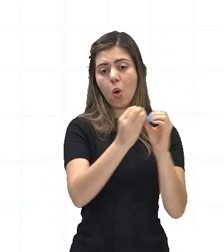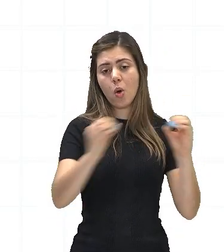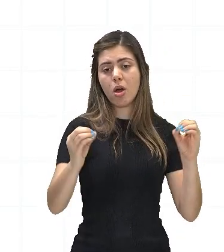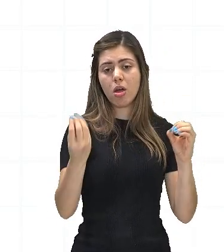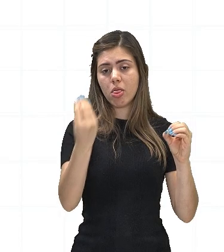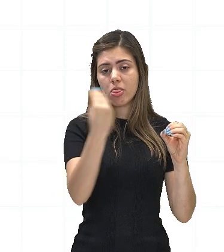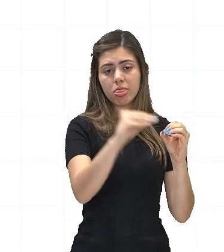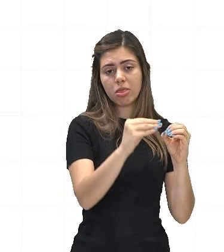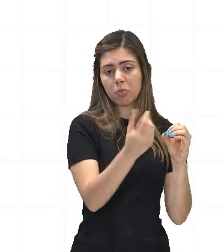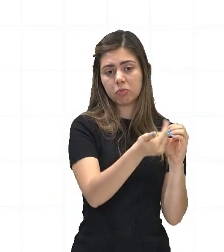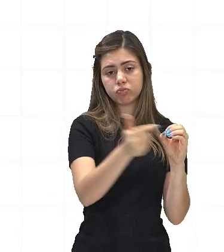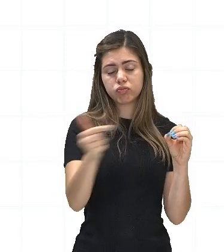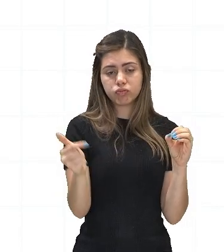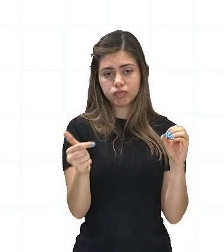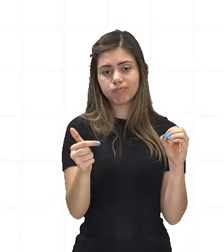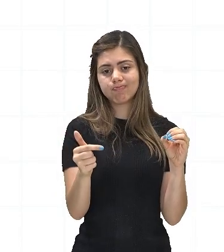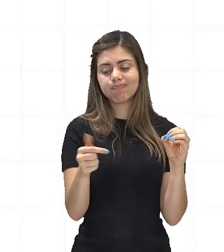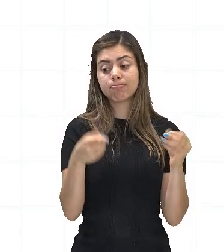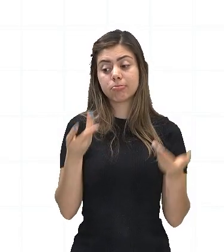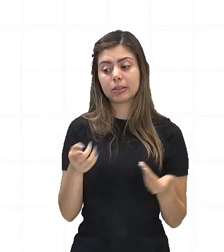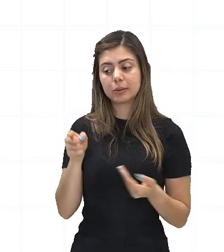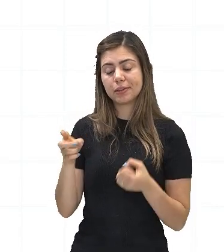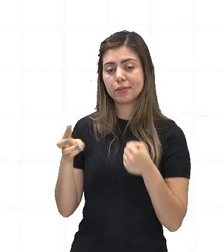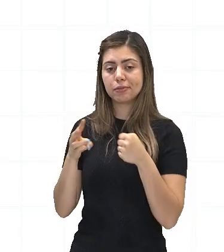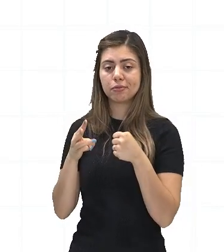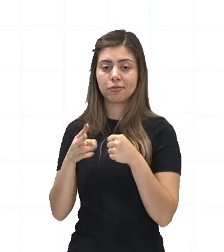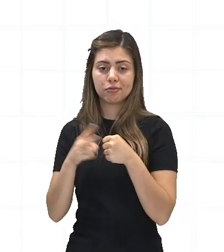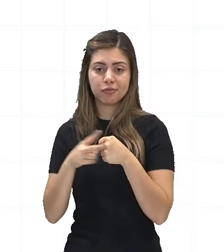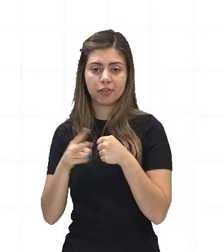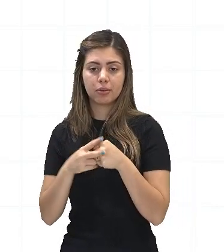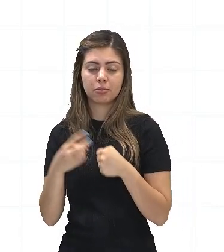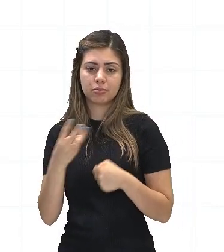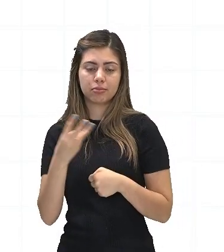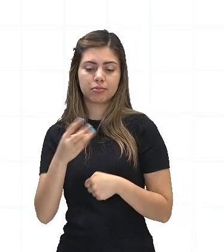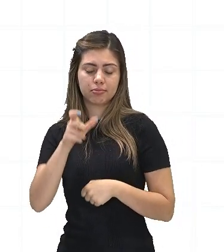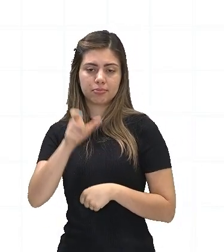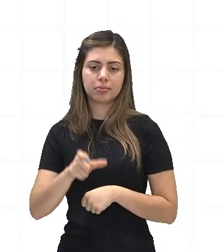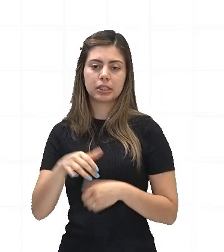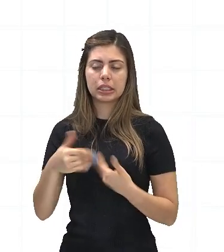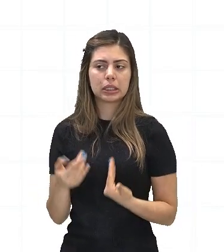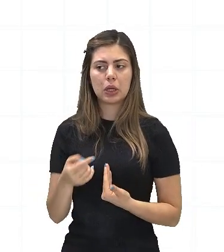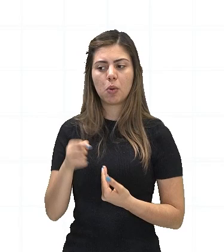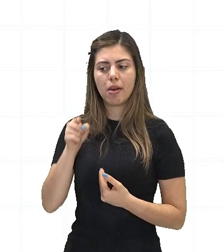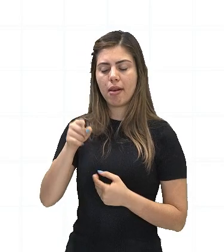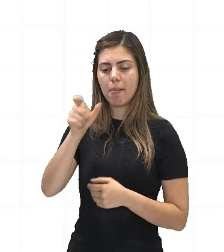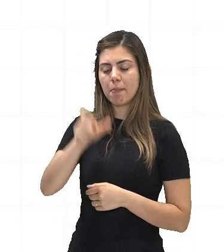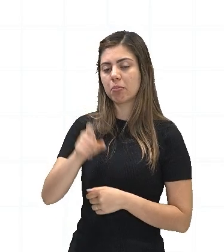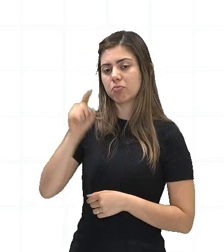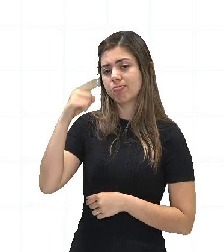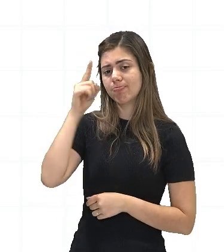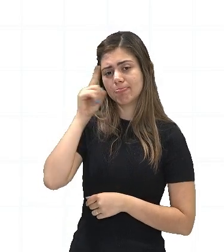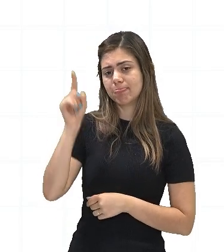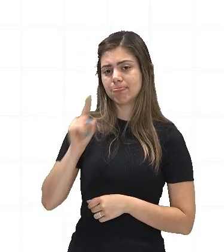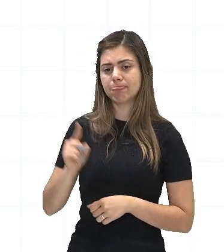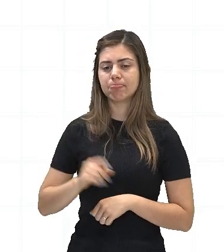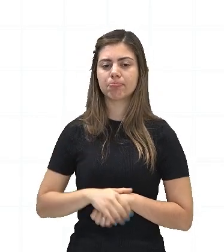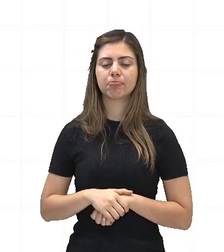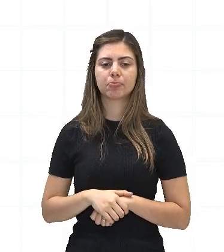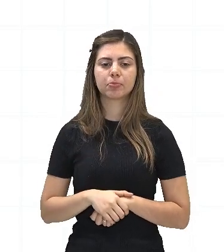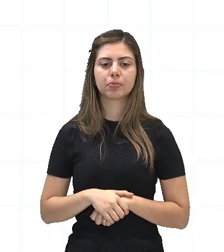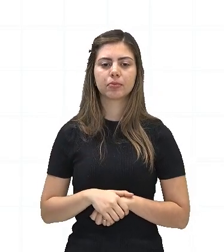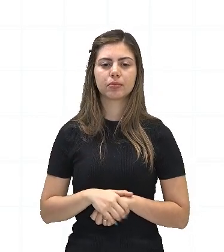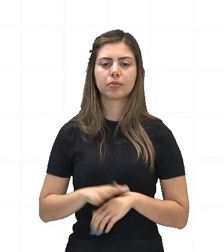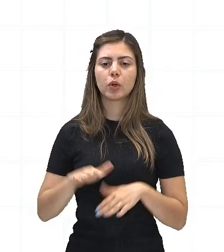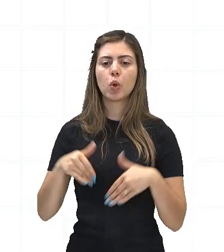está expresso e o verbo está na terceira pessoa do plural. Sujeito indeterminado. Ou quando